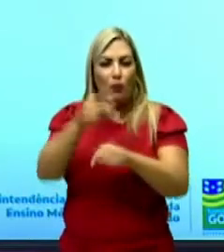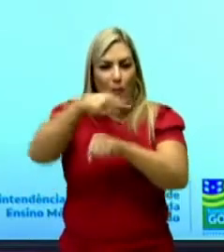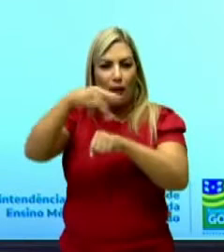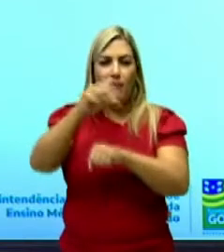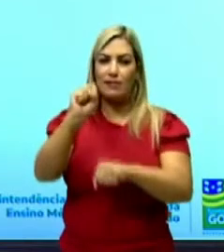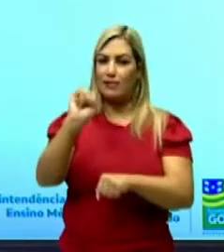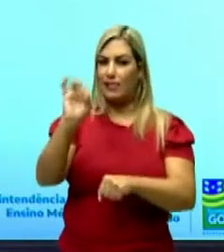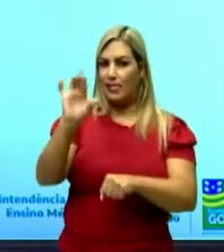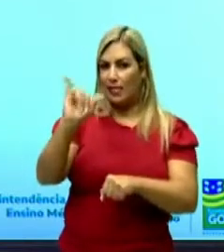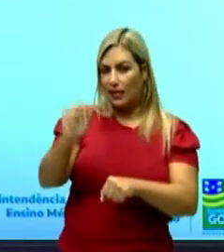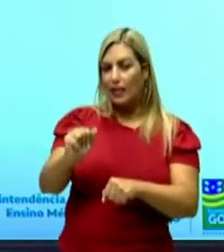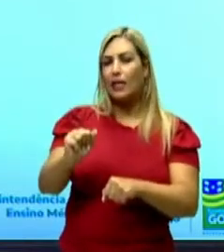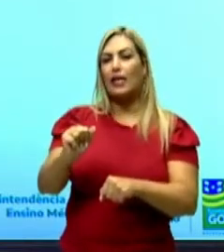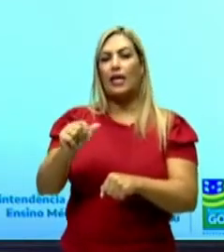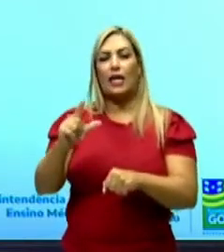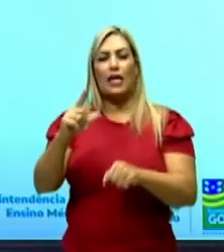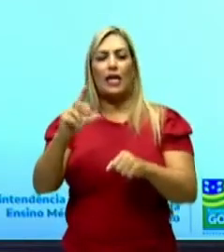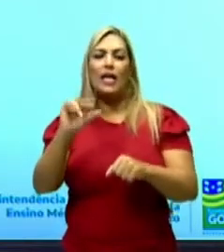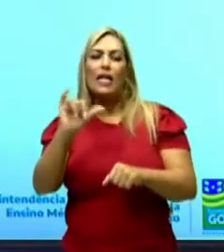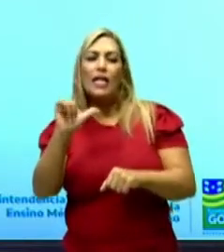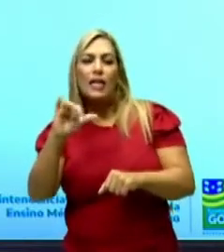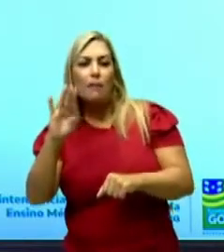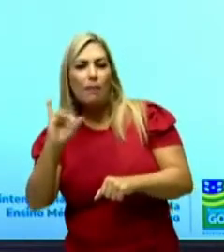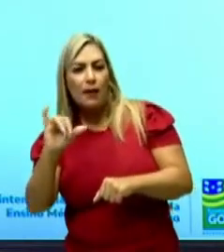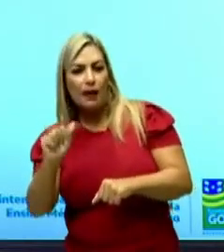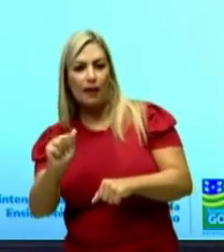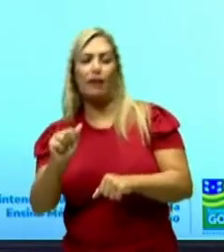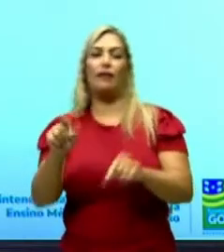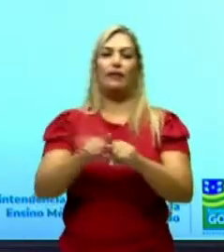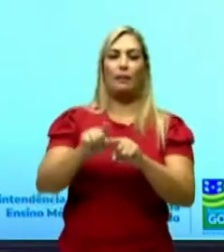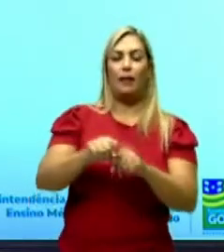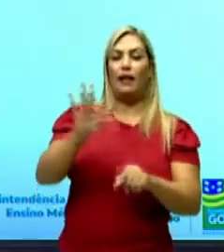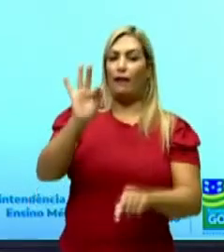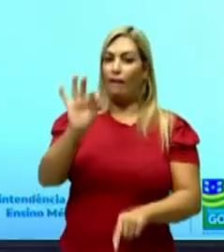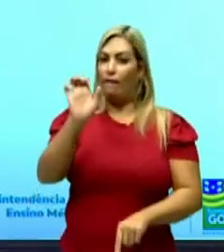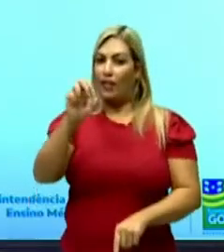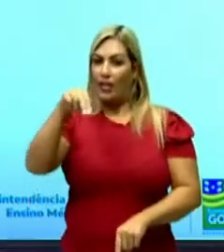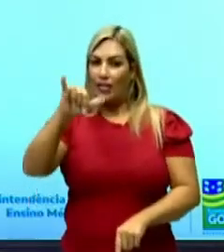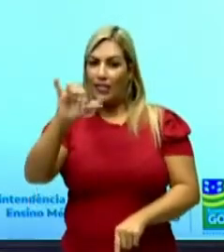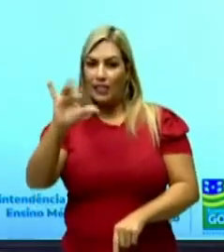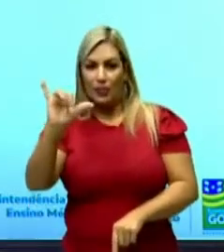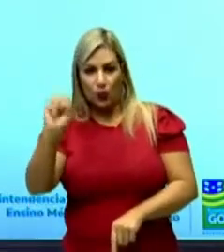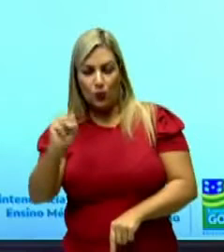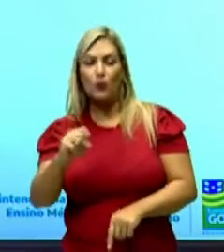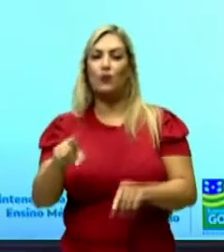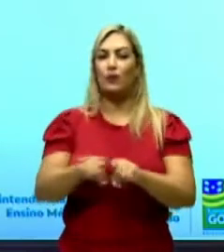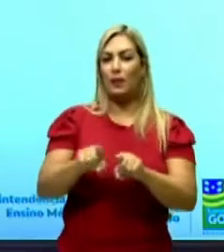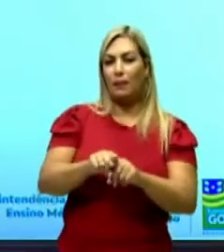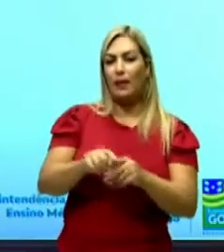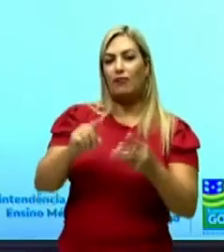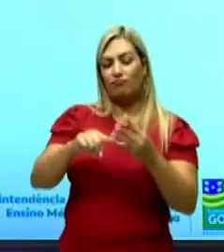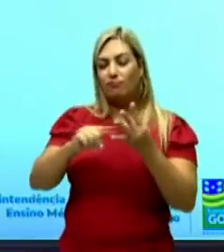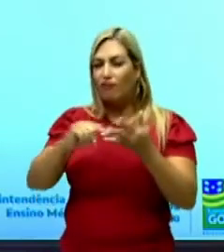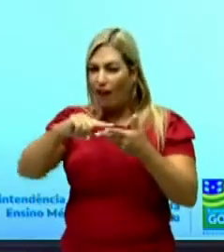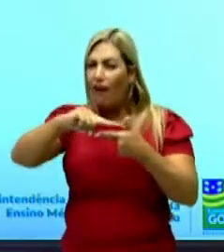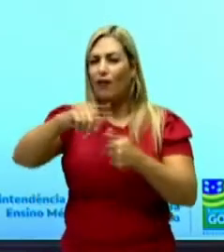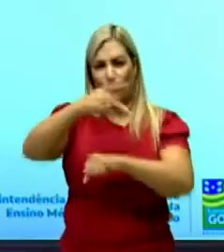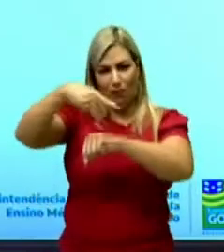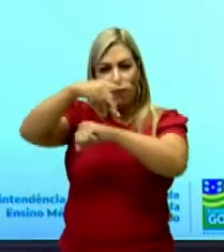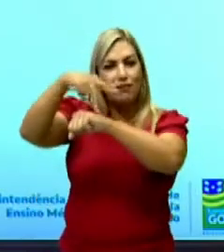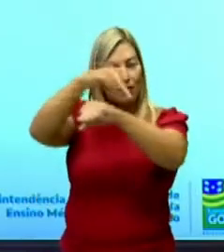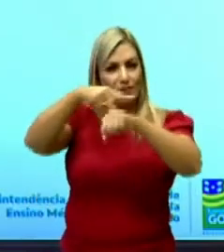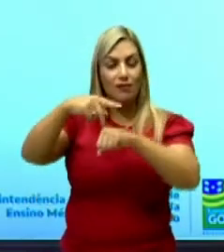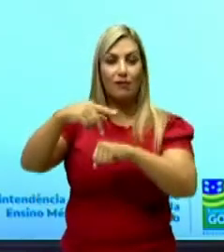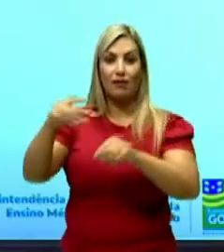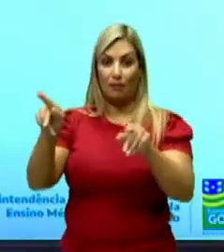civilizações como a mesopotâmia fenícios persas e para o lado do a bíblia a onde ele se